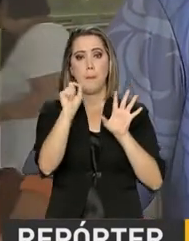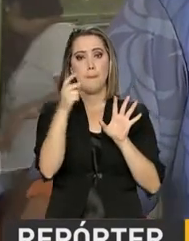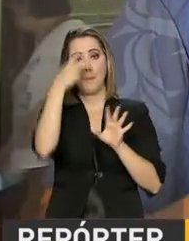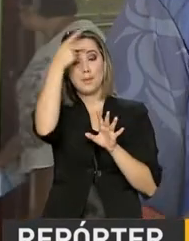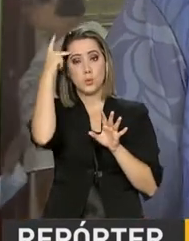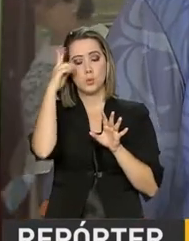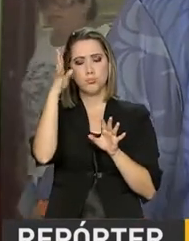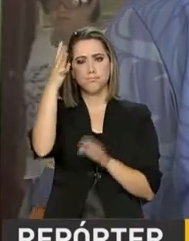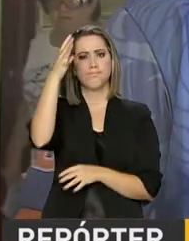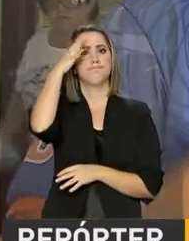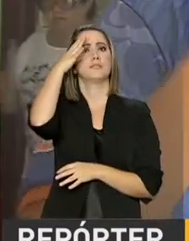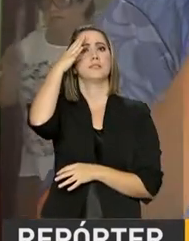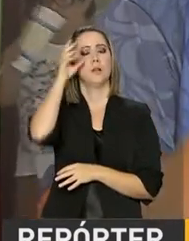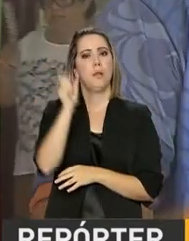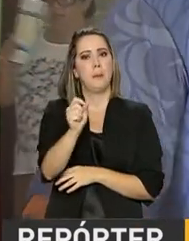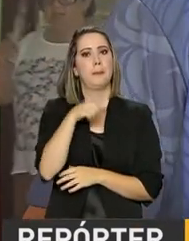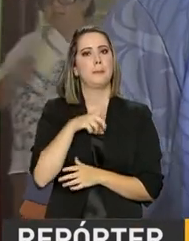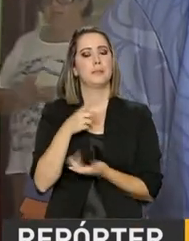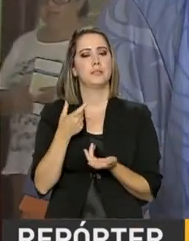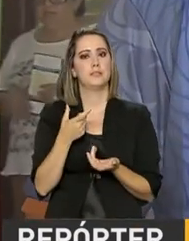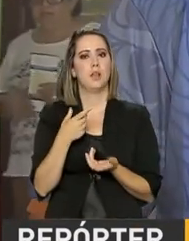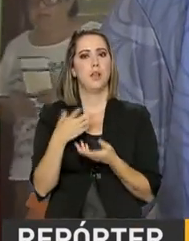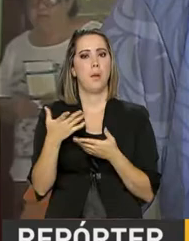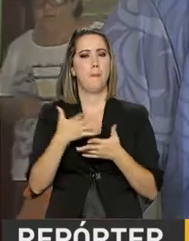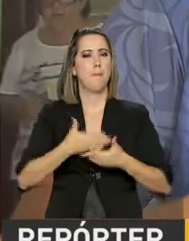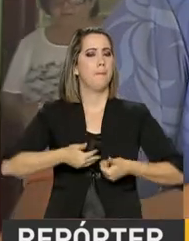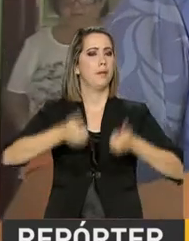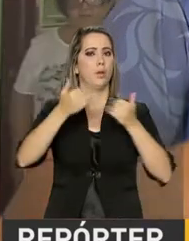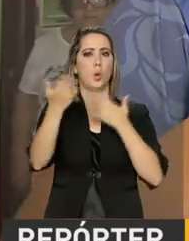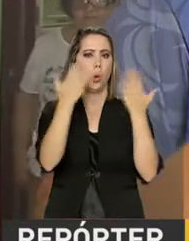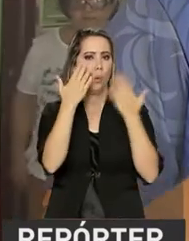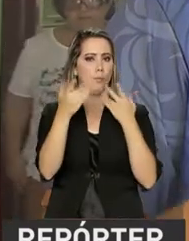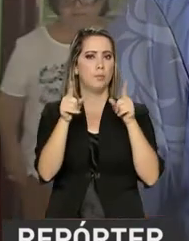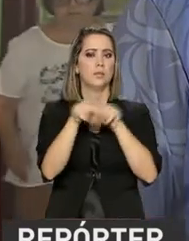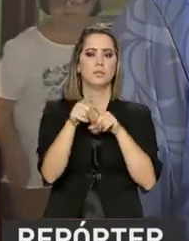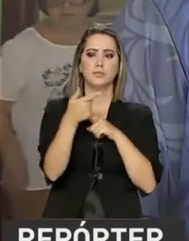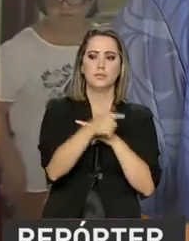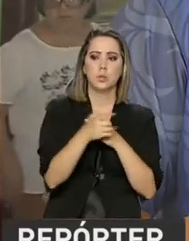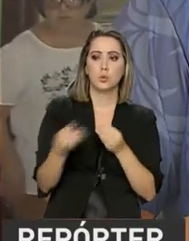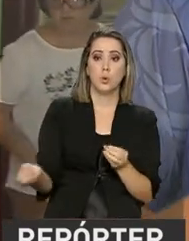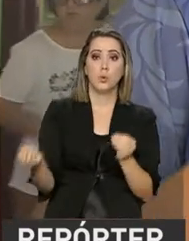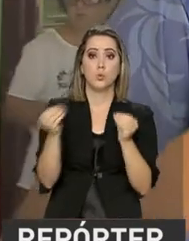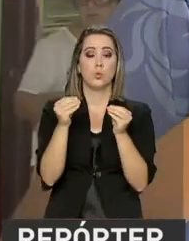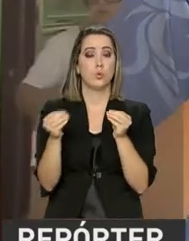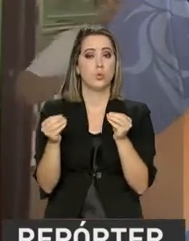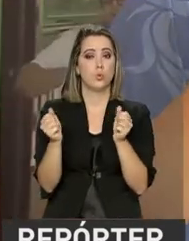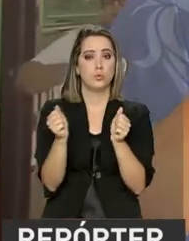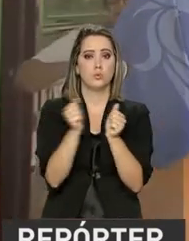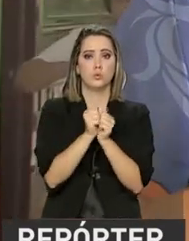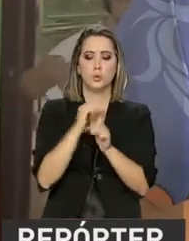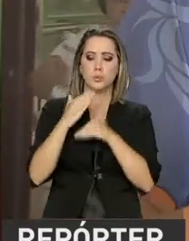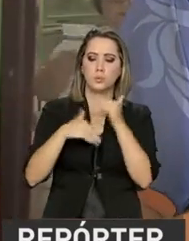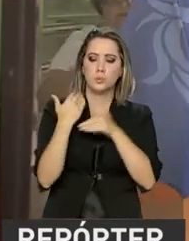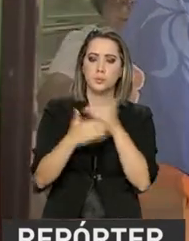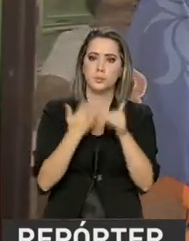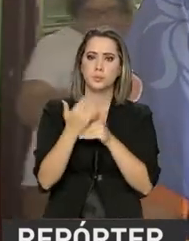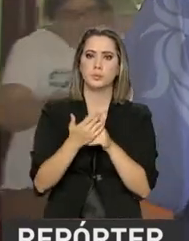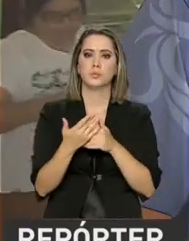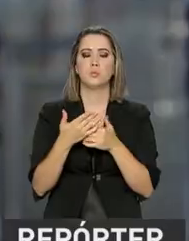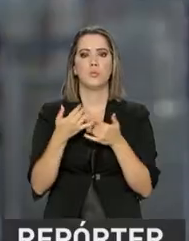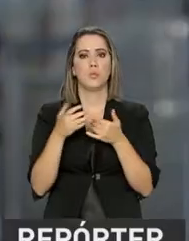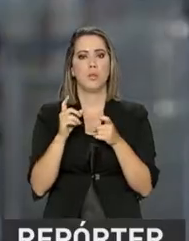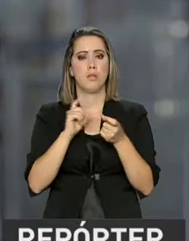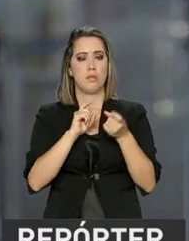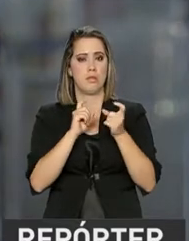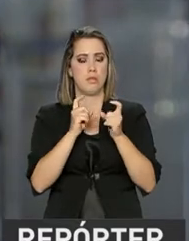pensamento mais cognitivo e psicomotor que traz com ele a evolução da